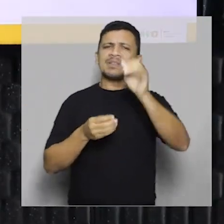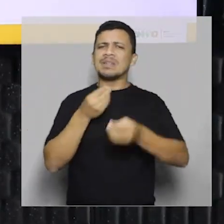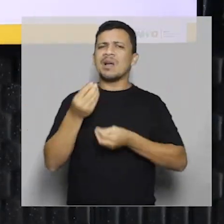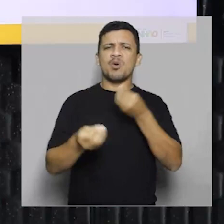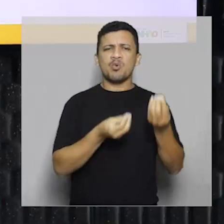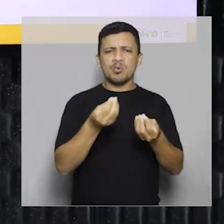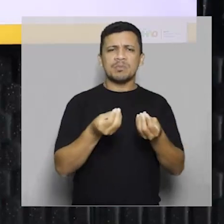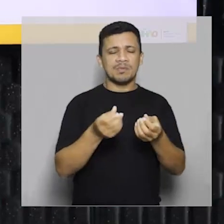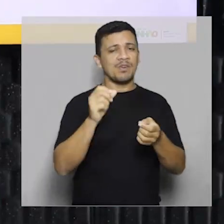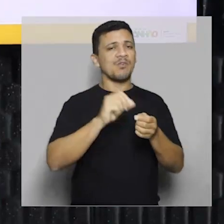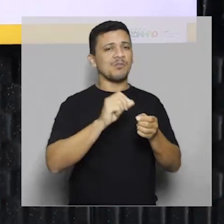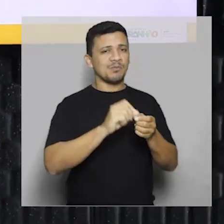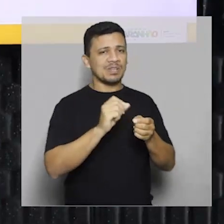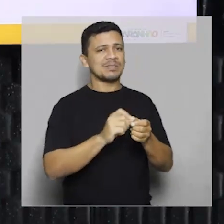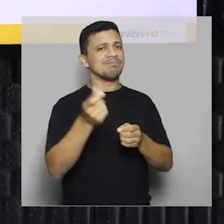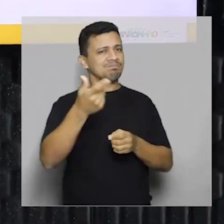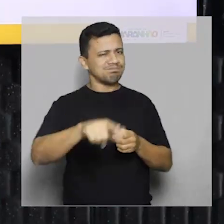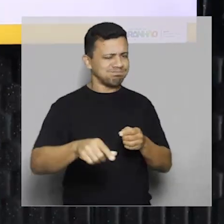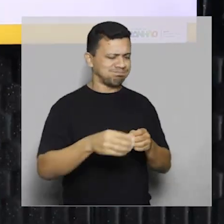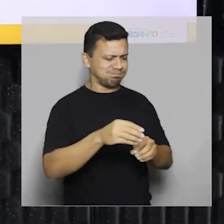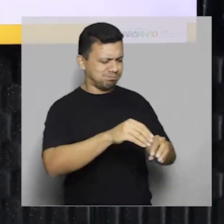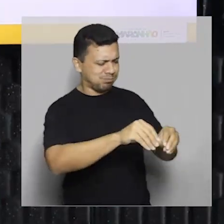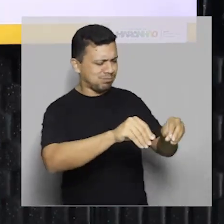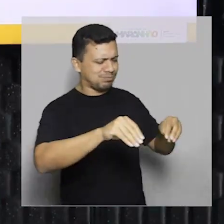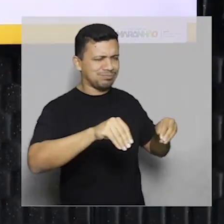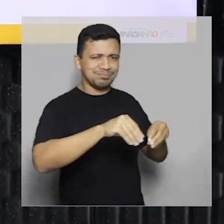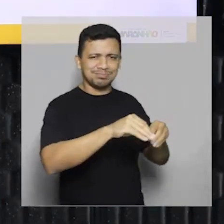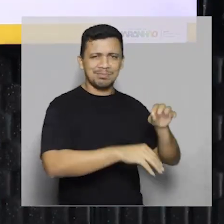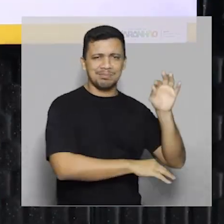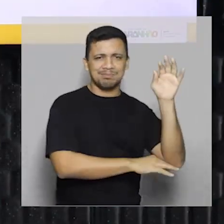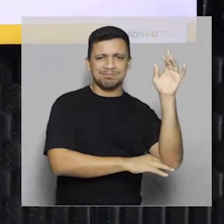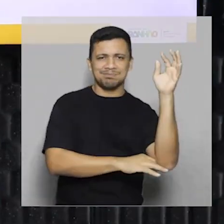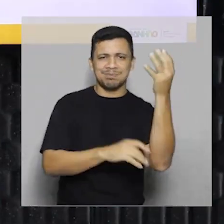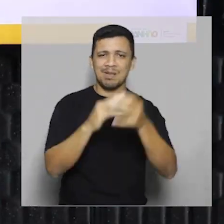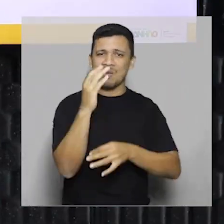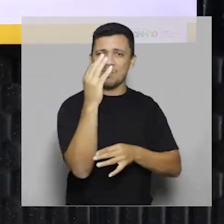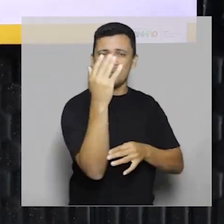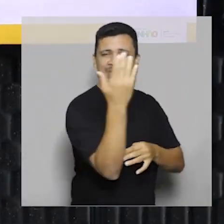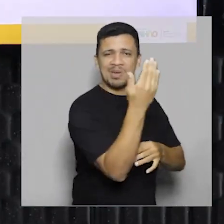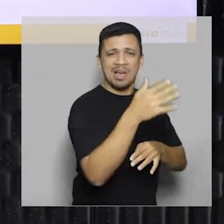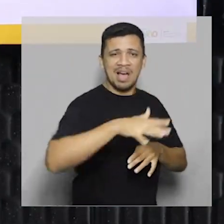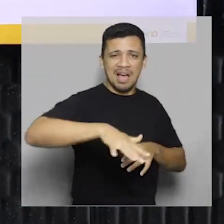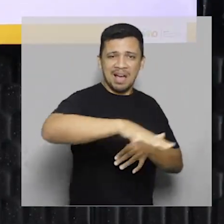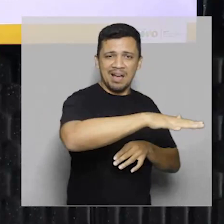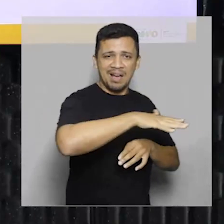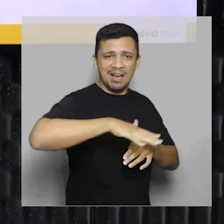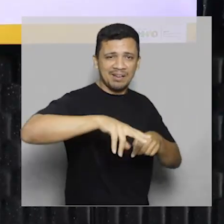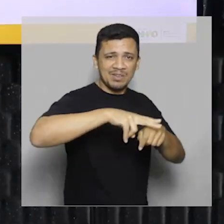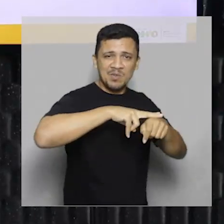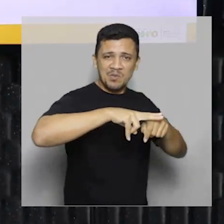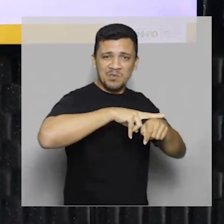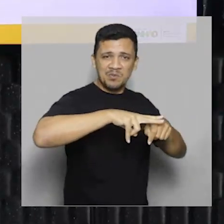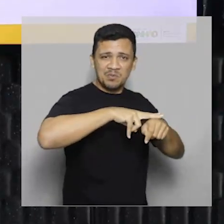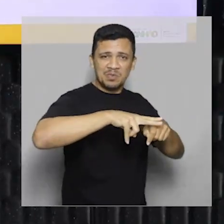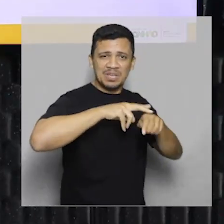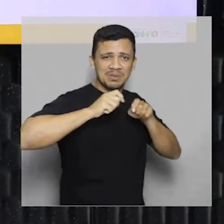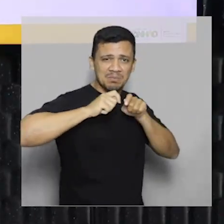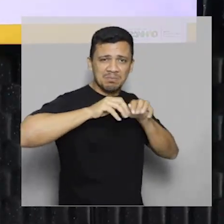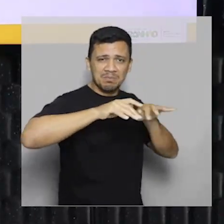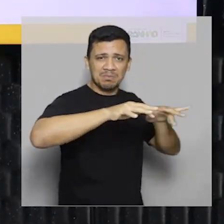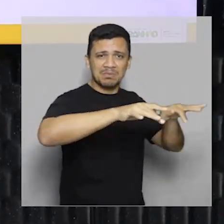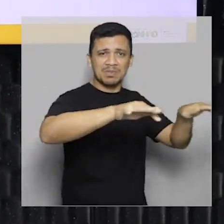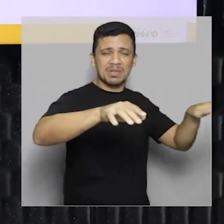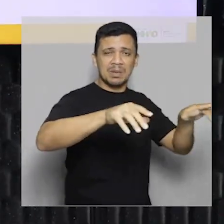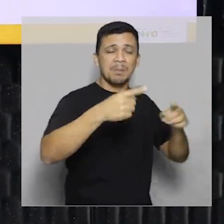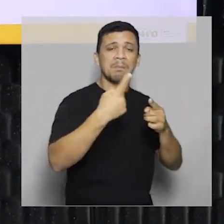reflorestamento ou então a expansão de áreas verdes porque porque as plantas através da